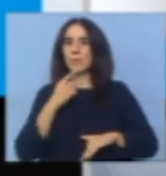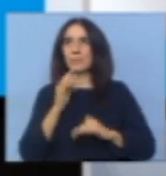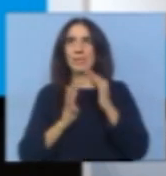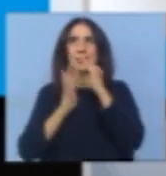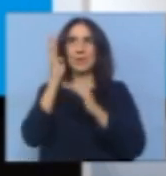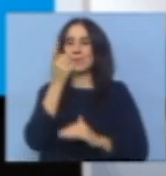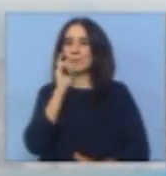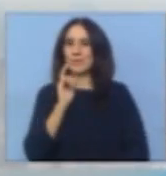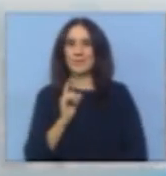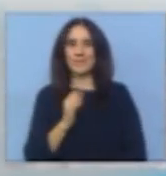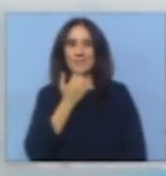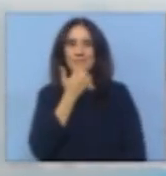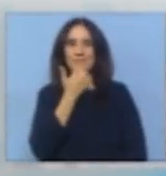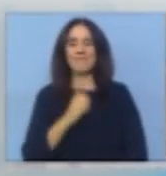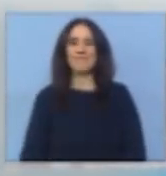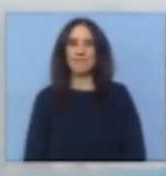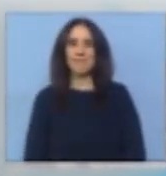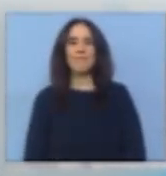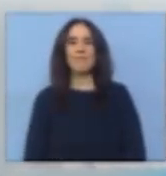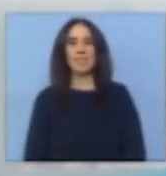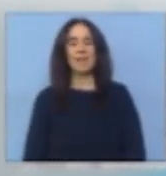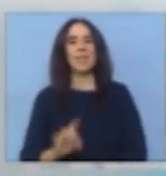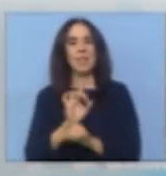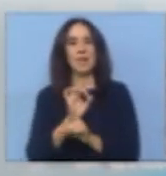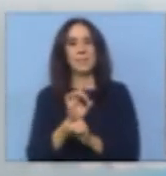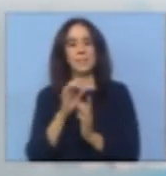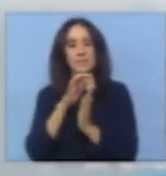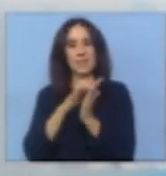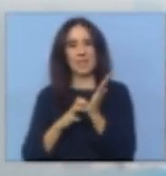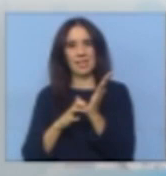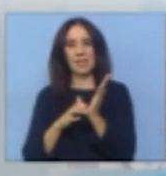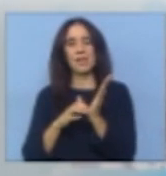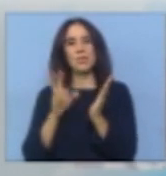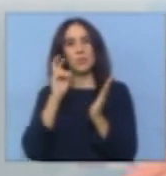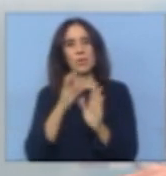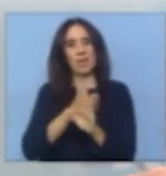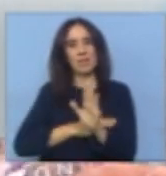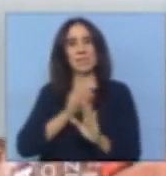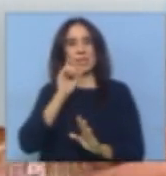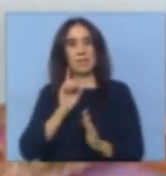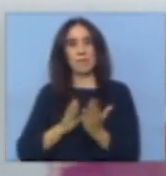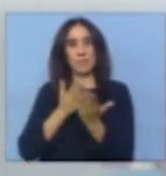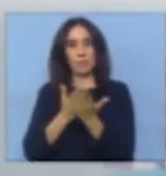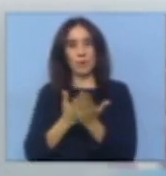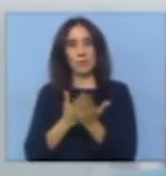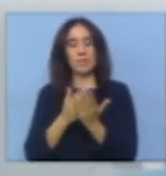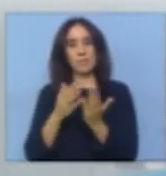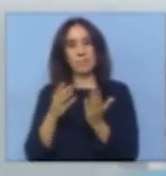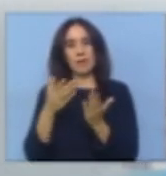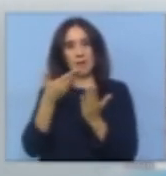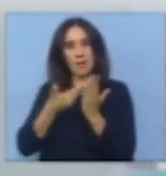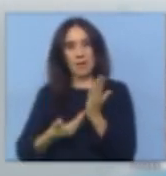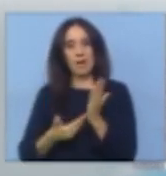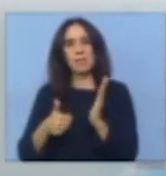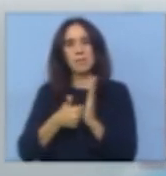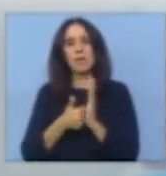não é? Só antes de escutarmos o Evangelho proposto para este dia, pela liturgia, Padre Vítor, só